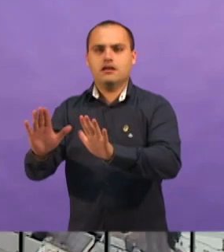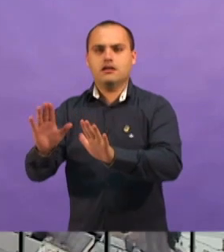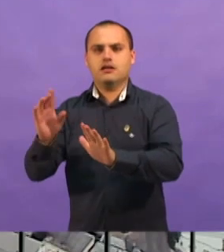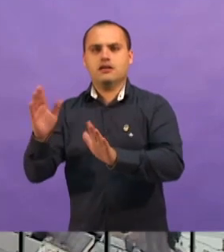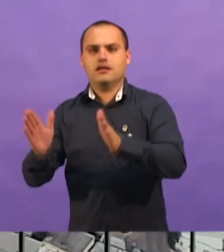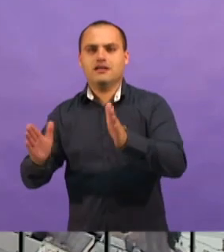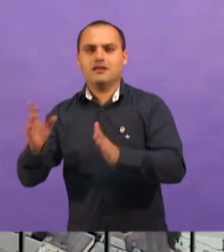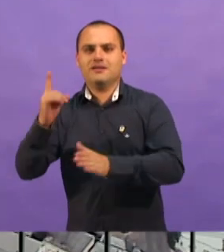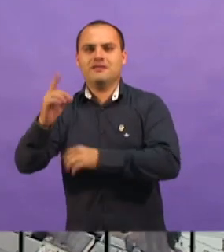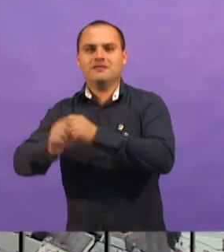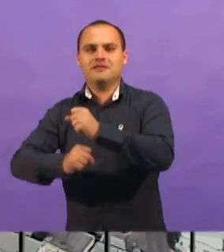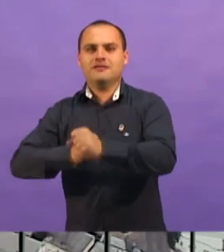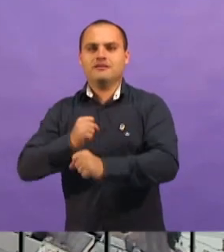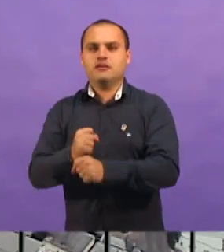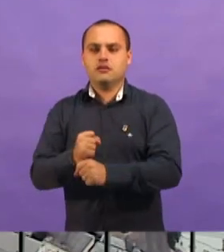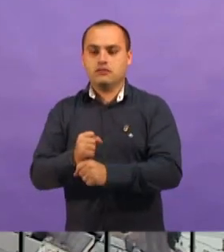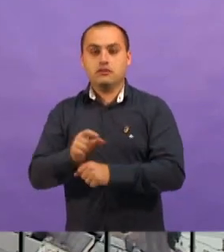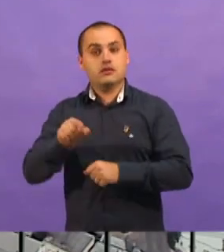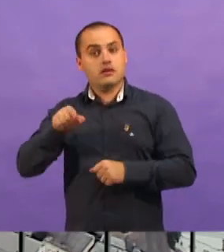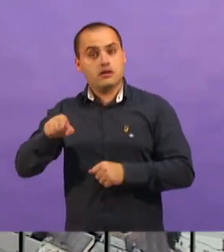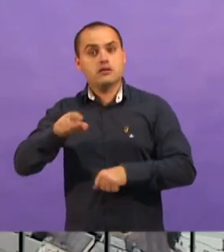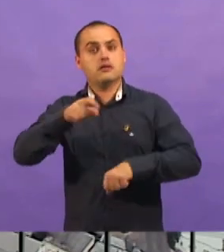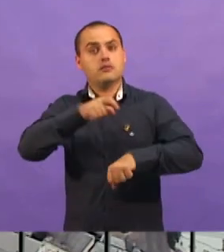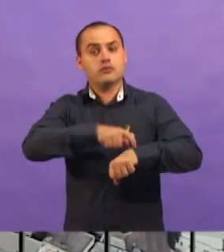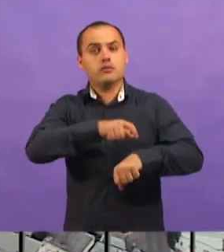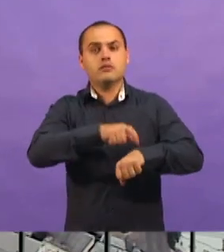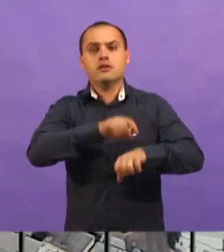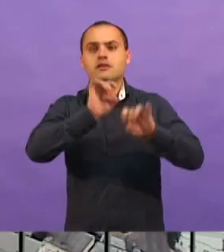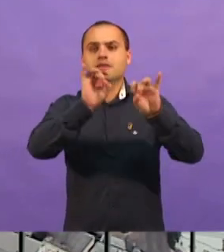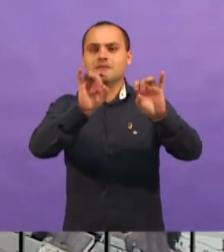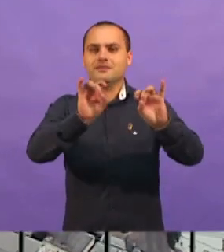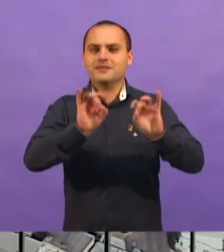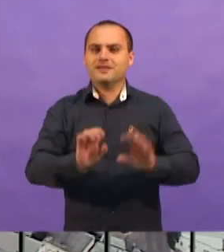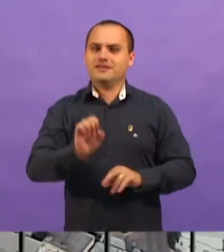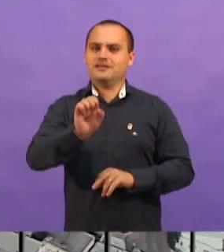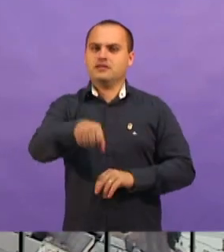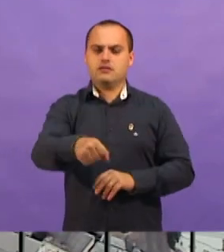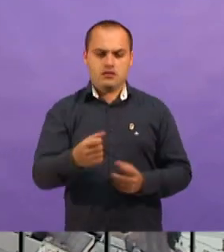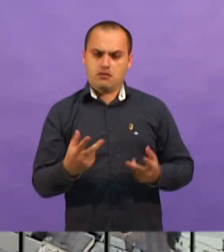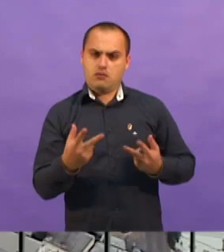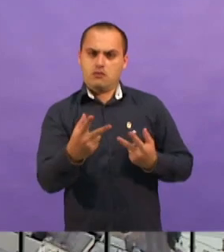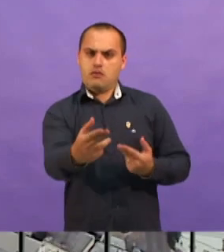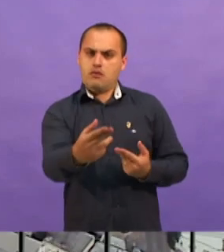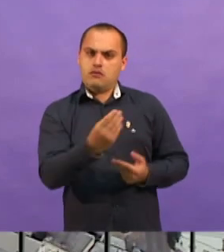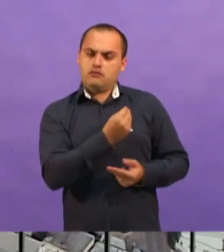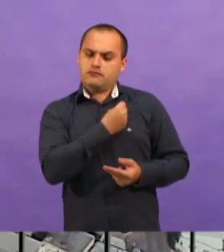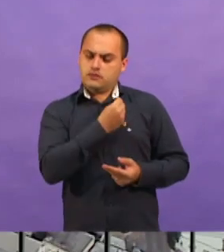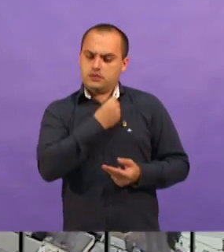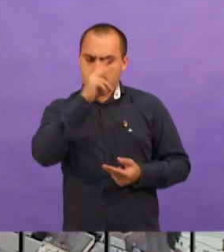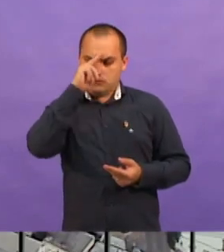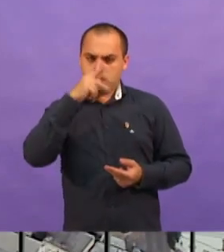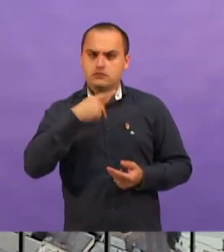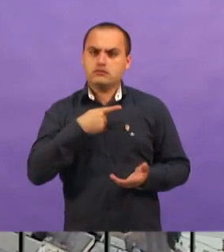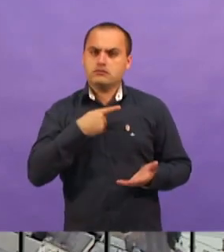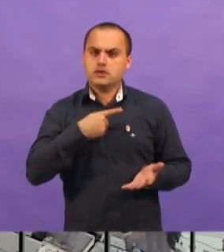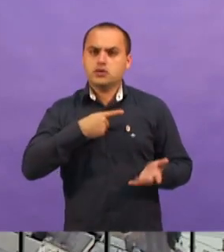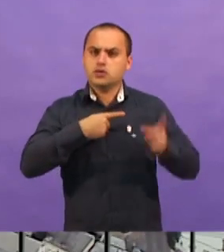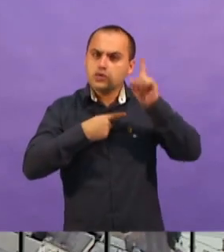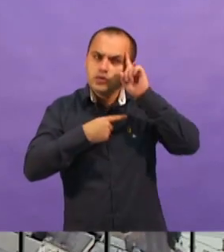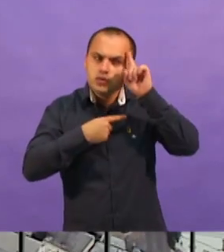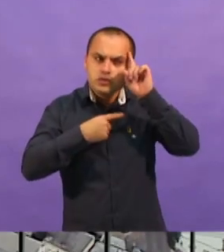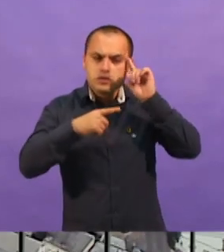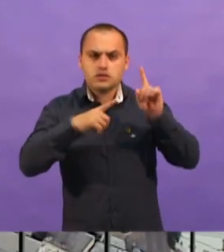que foram vivenciados, né? Como a nossa própria vida a gente vivencia coisas diferentes durante um dia inteiro, a gente tem